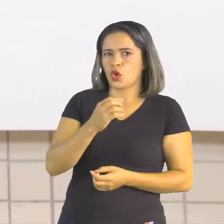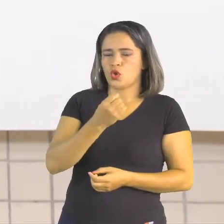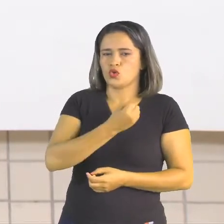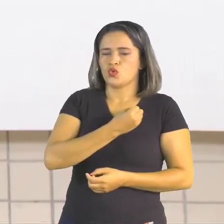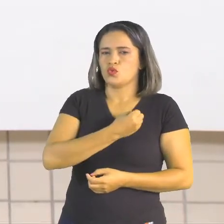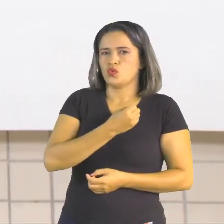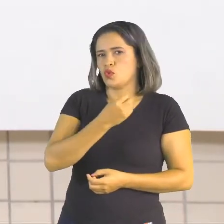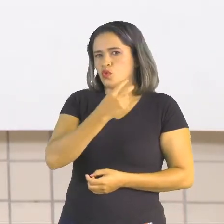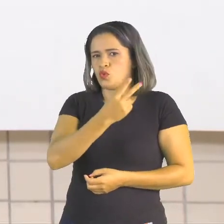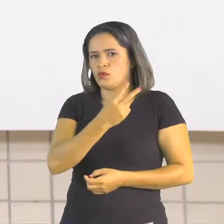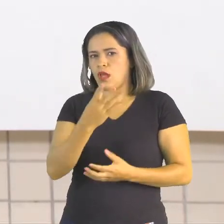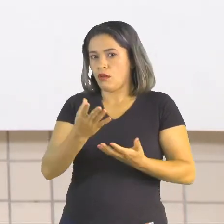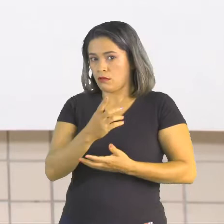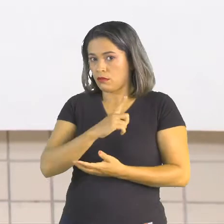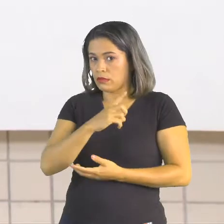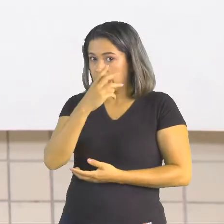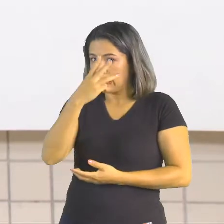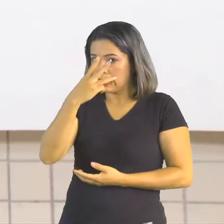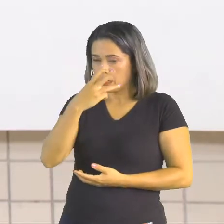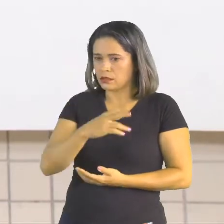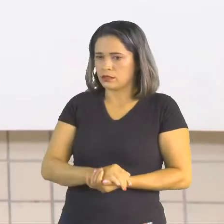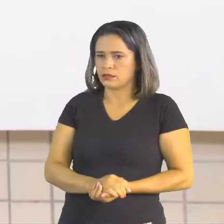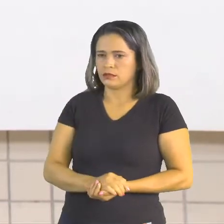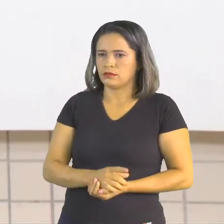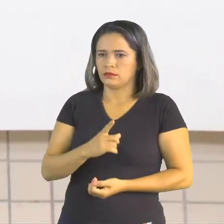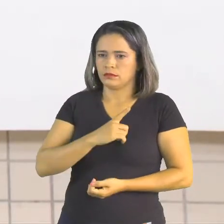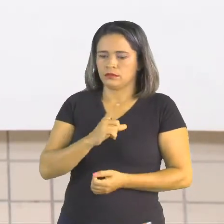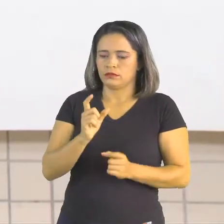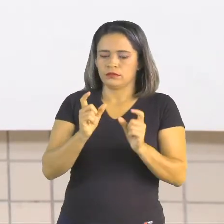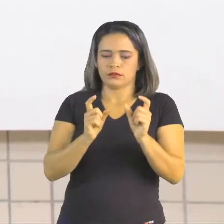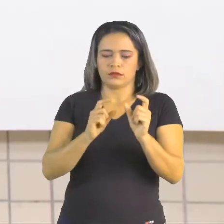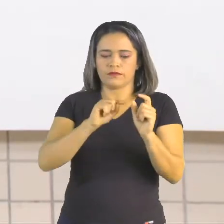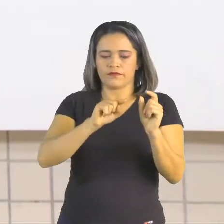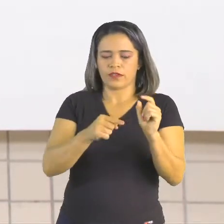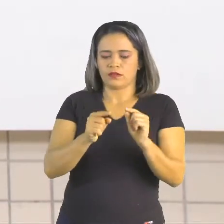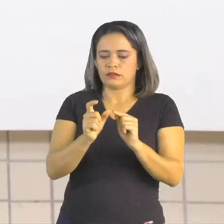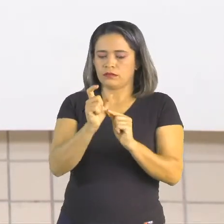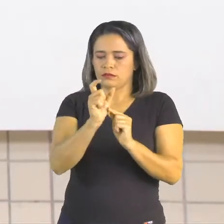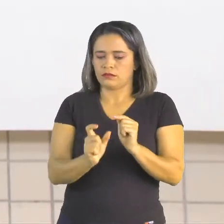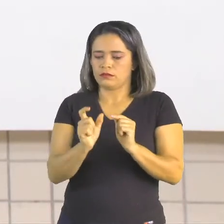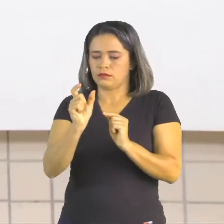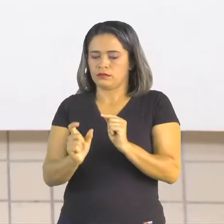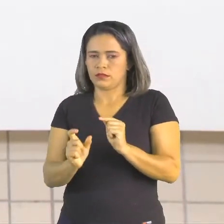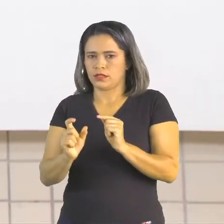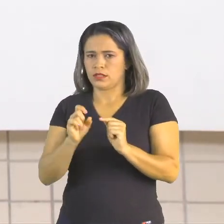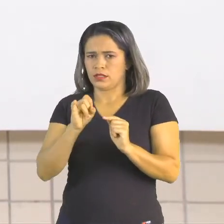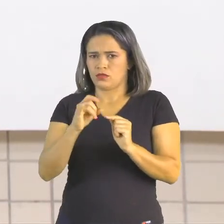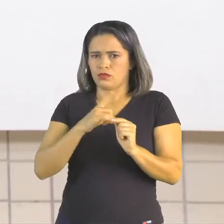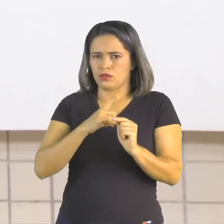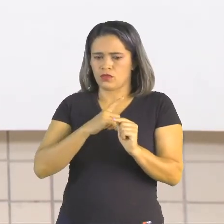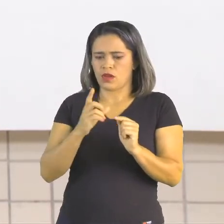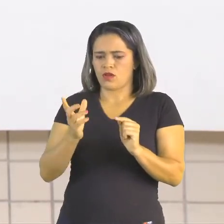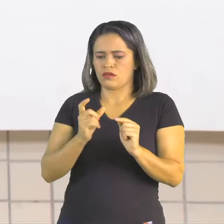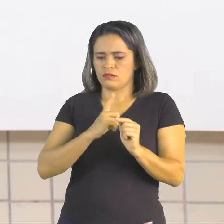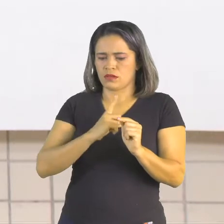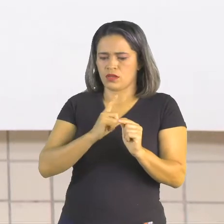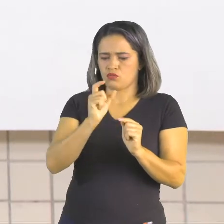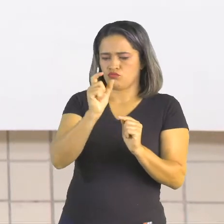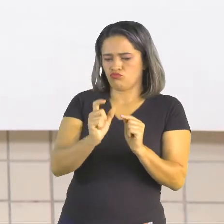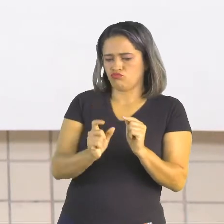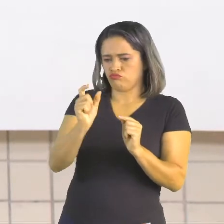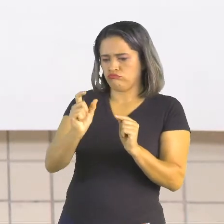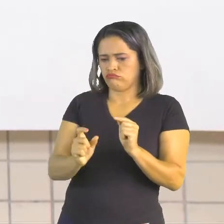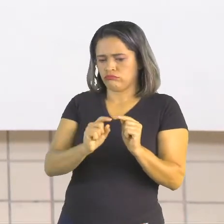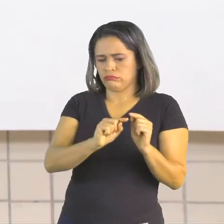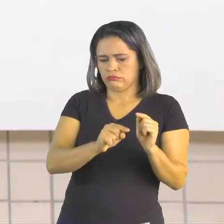exercícios anteriores. Nós estamos trabalhando com duas casas após a vírgula. Se eu estou trabalhando com duas casas após a vírgula, eu estou